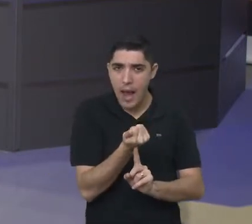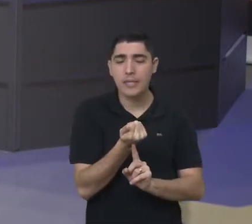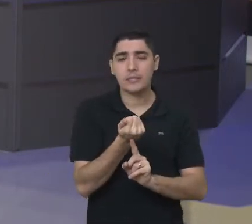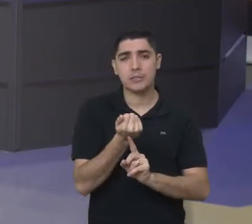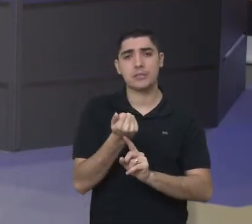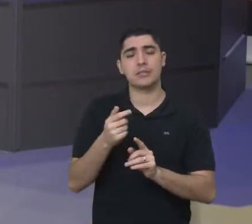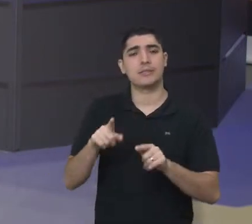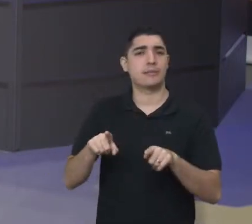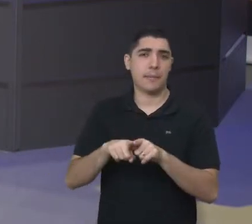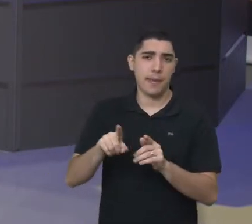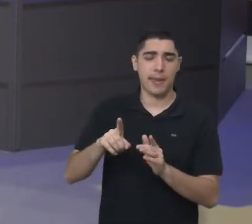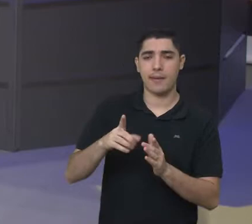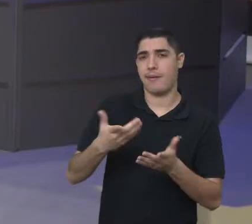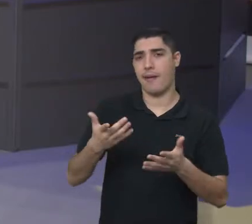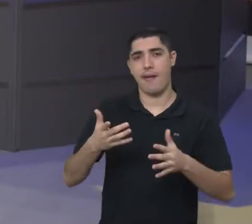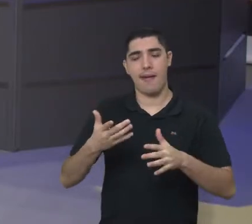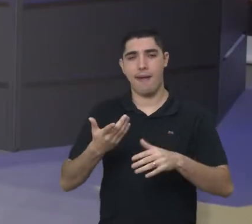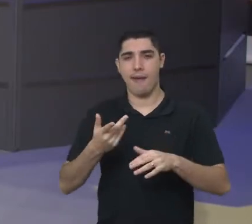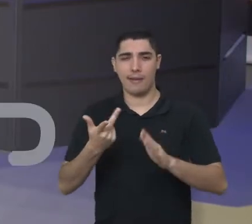né? De design, enfim.